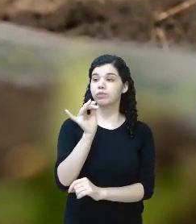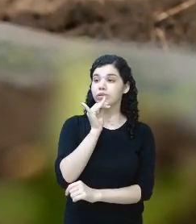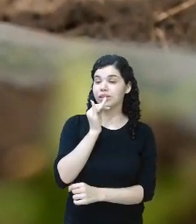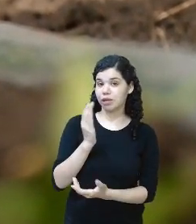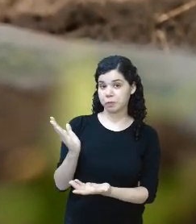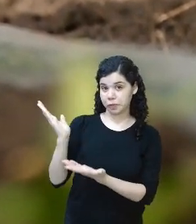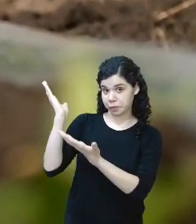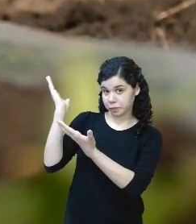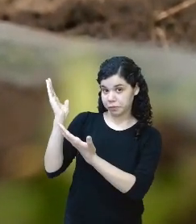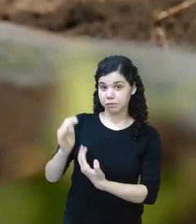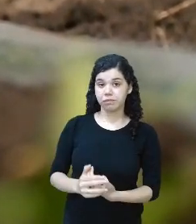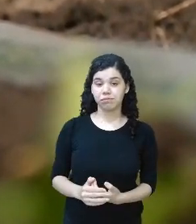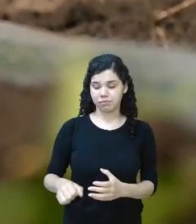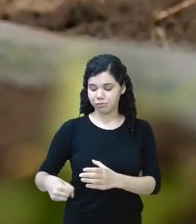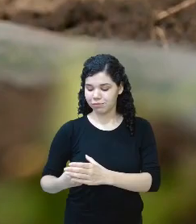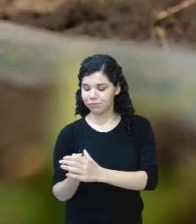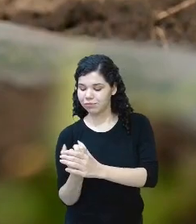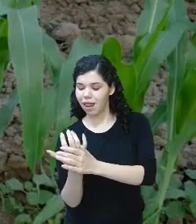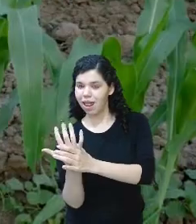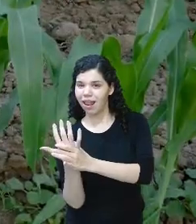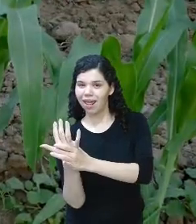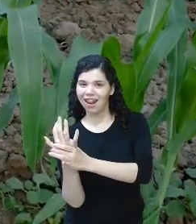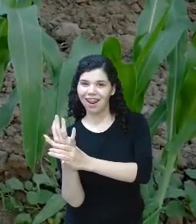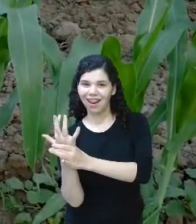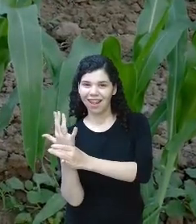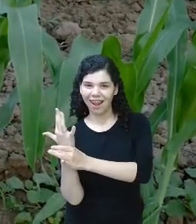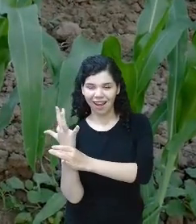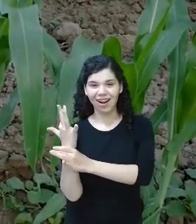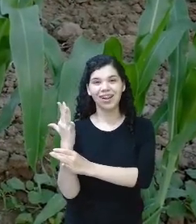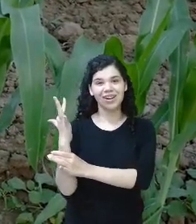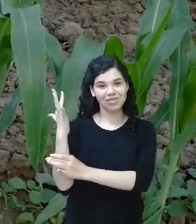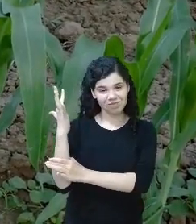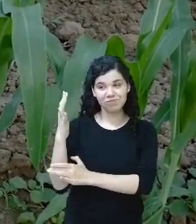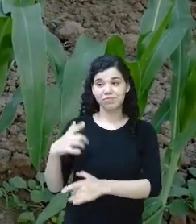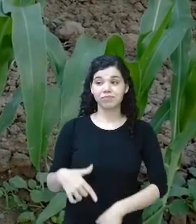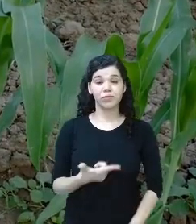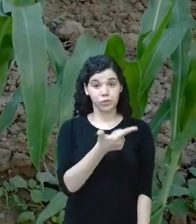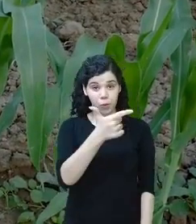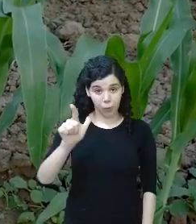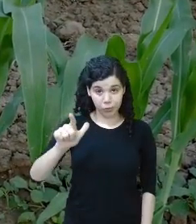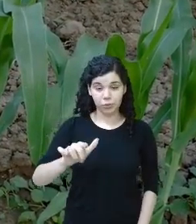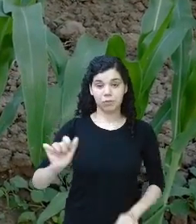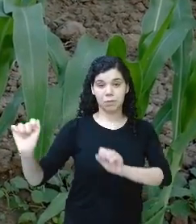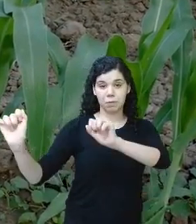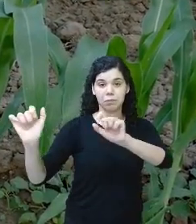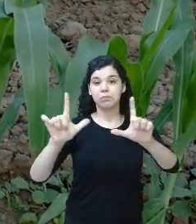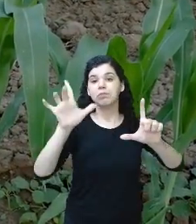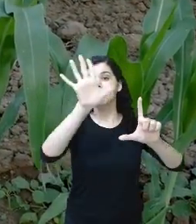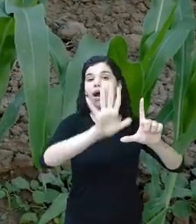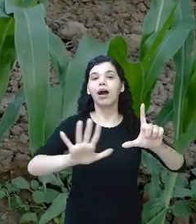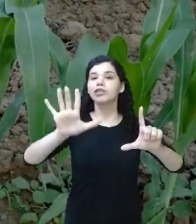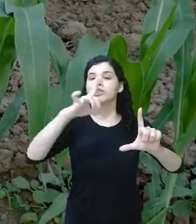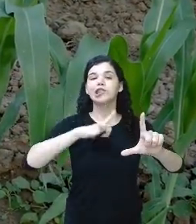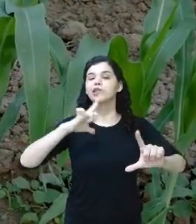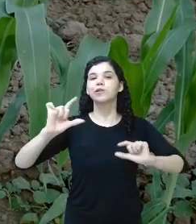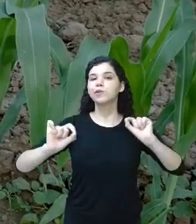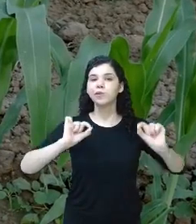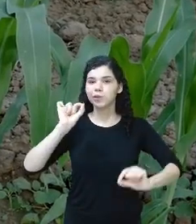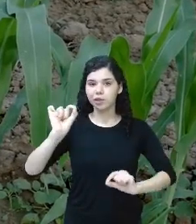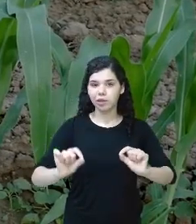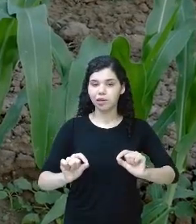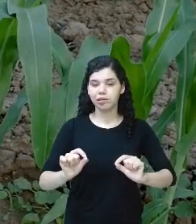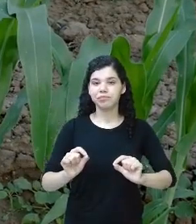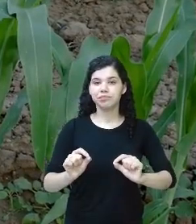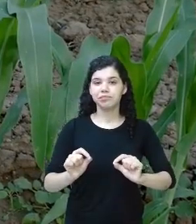exemplo claro, né, de uma planta germinando. Aqui eu tenho outra imagem